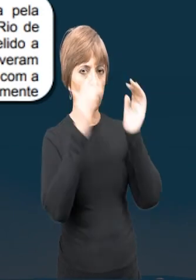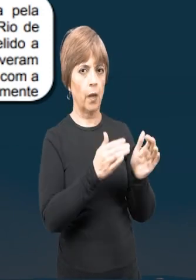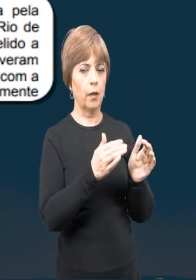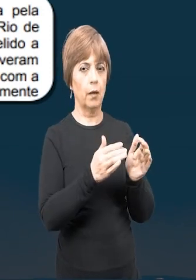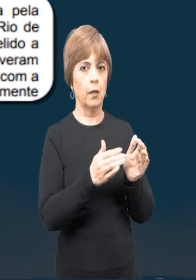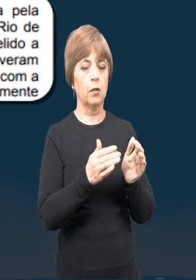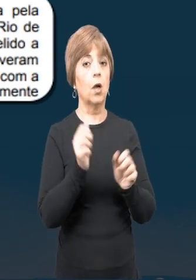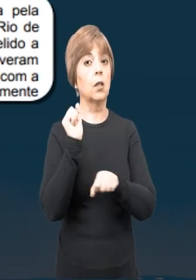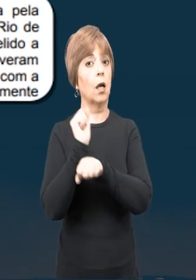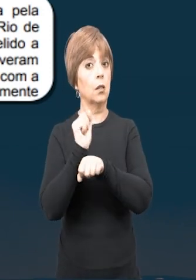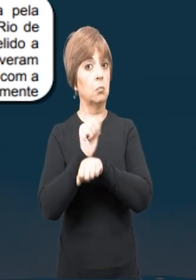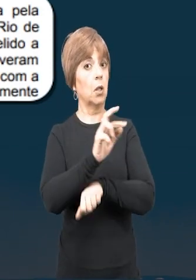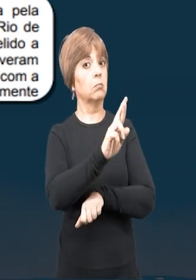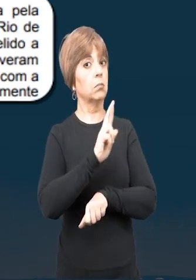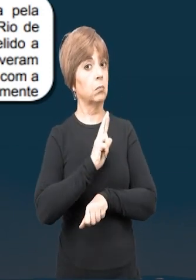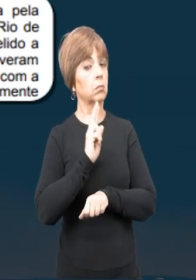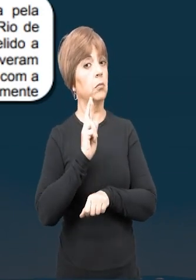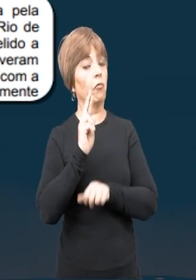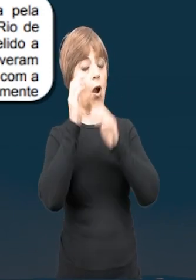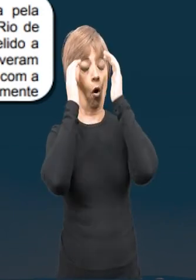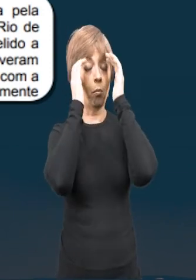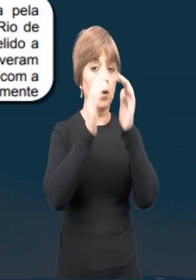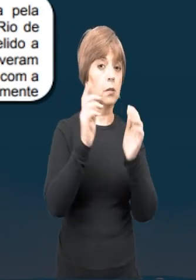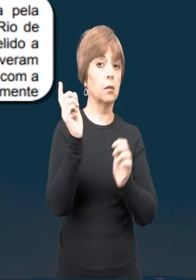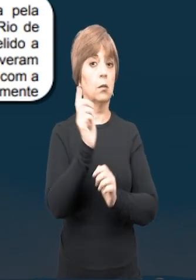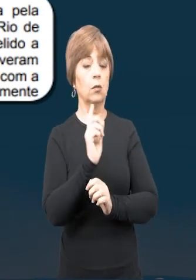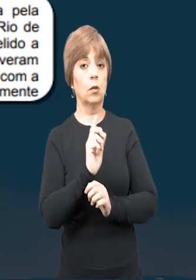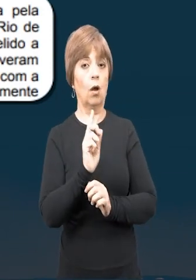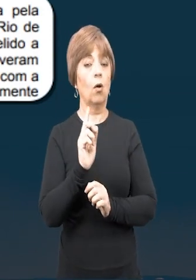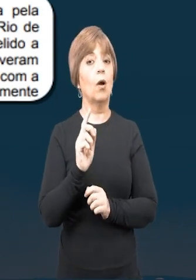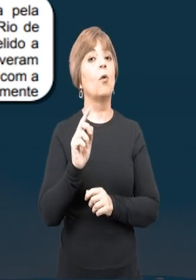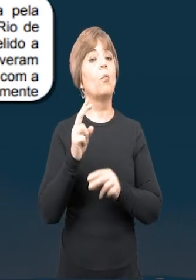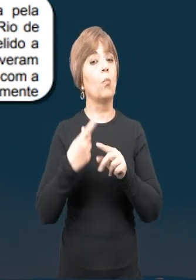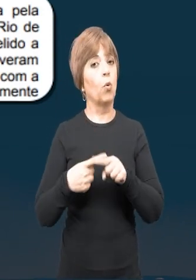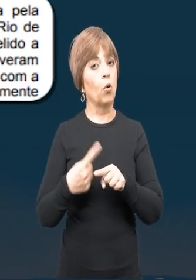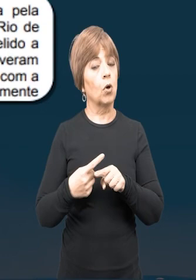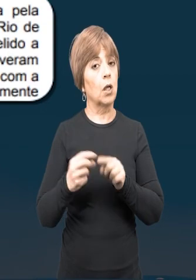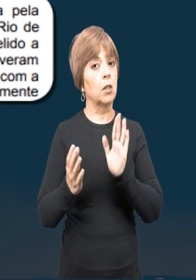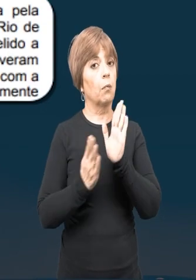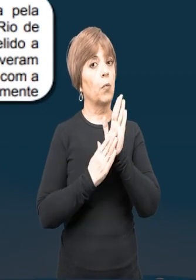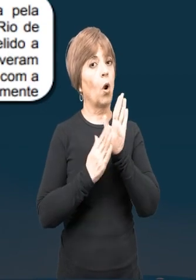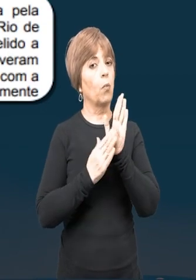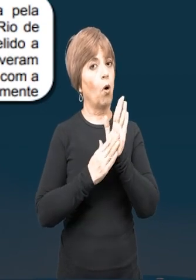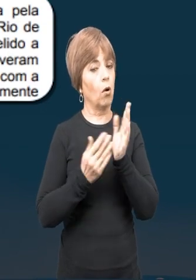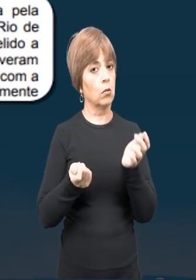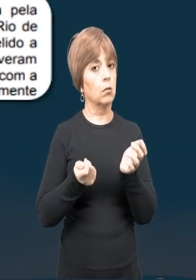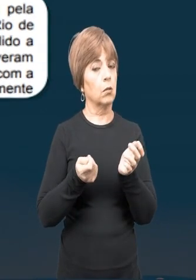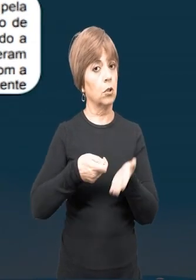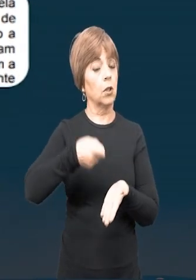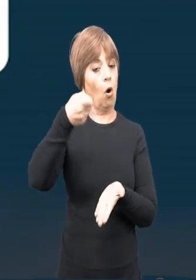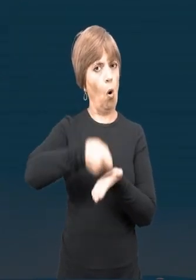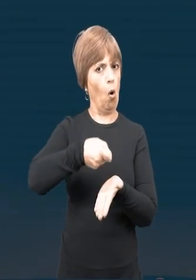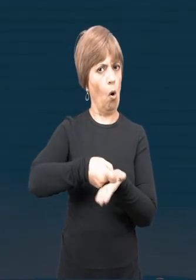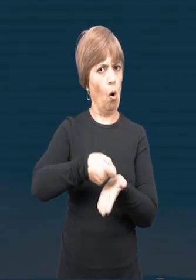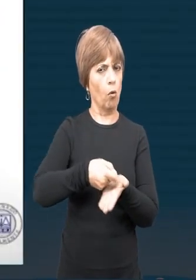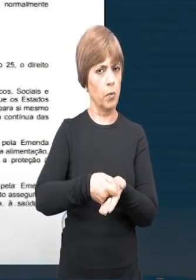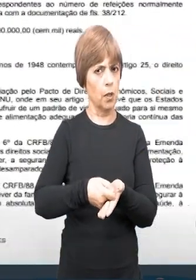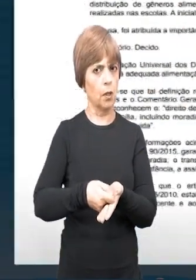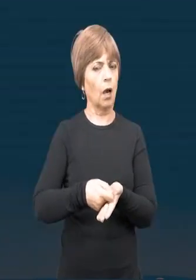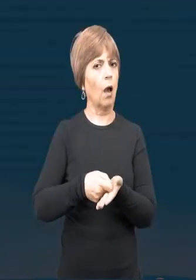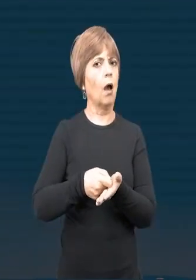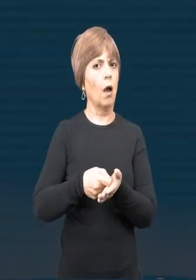ela venha a ser cumprida e que não seja necessária a proposta de uma execução em face dos gestores.